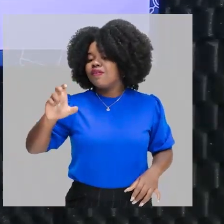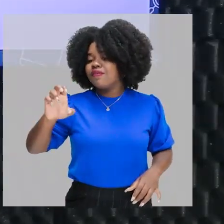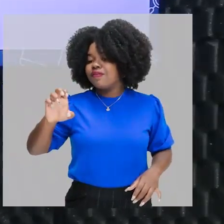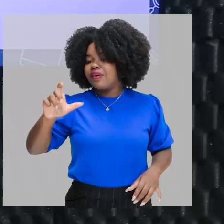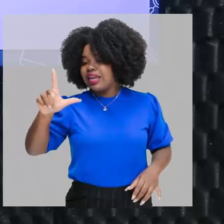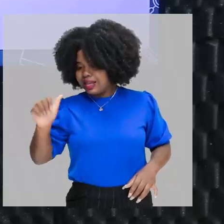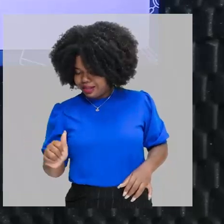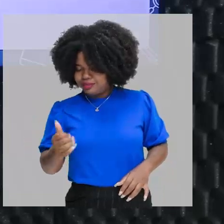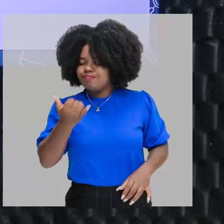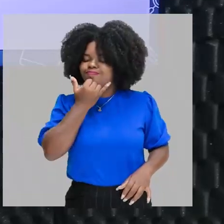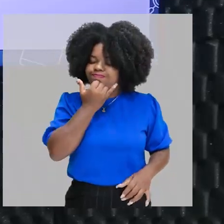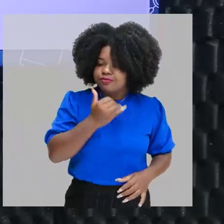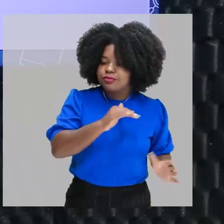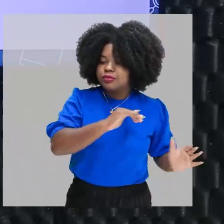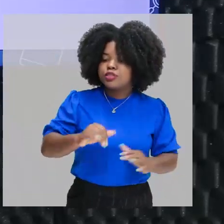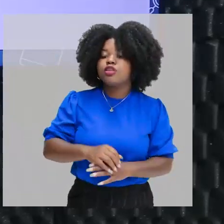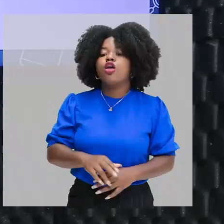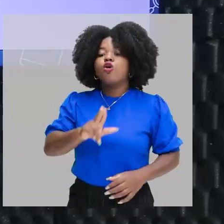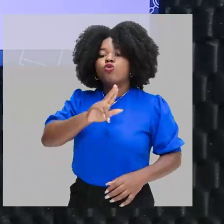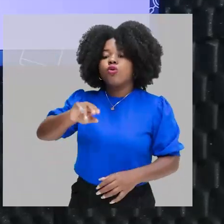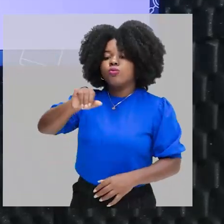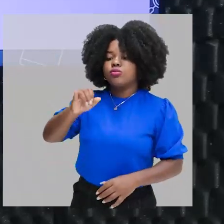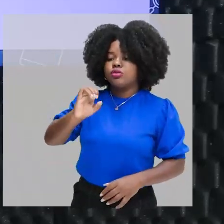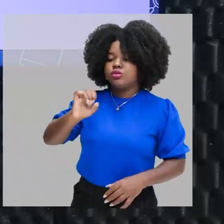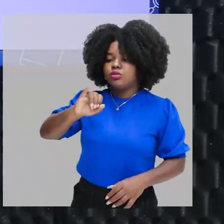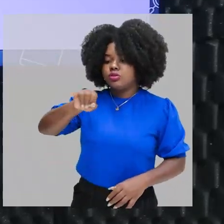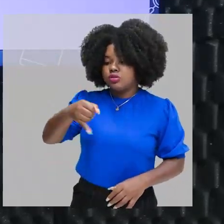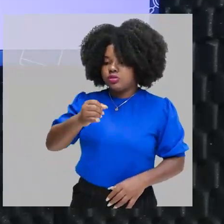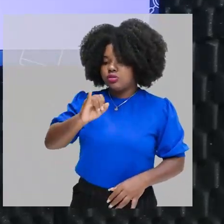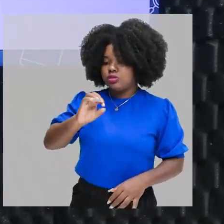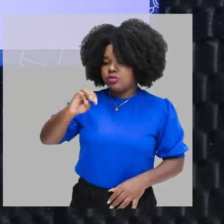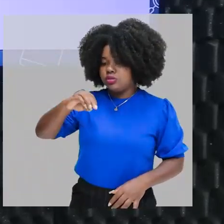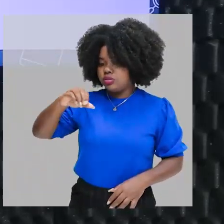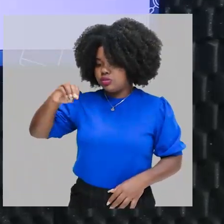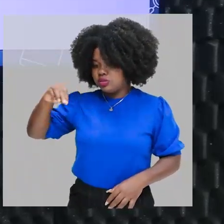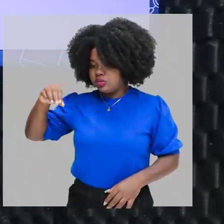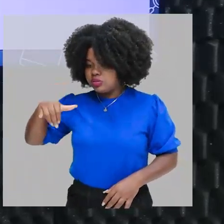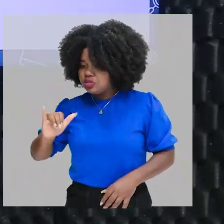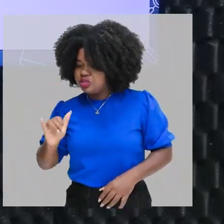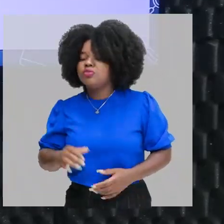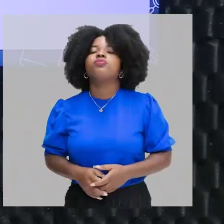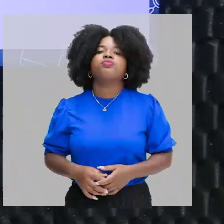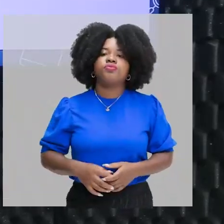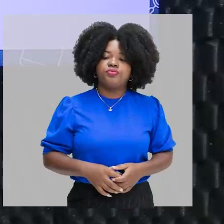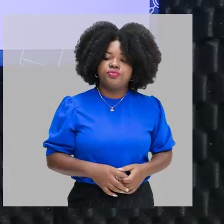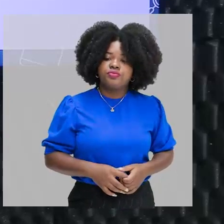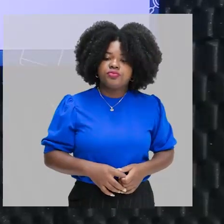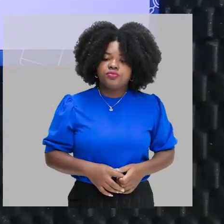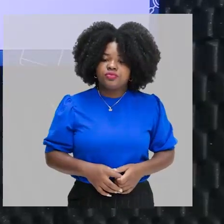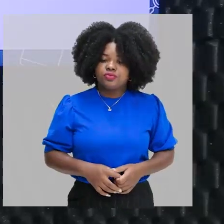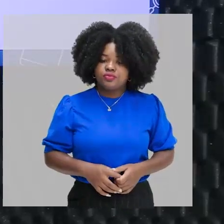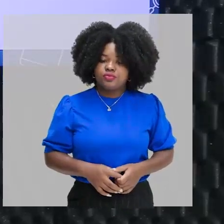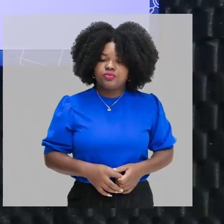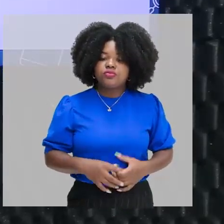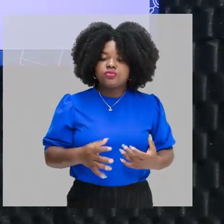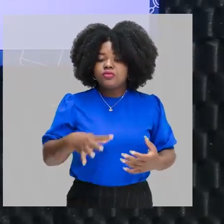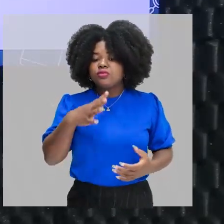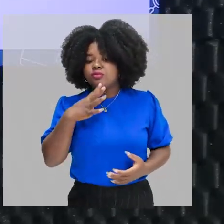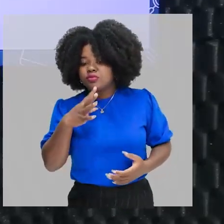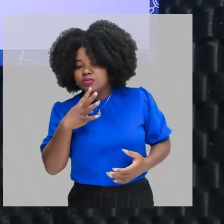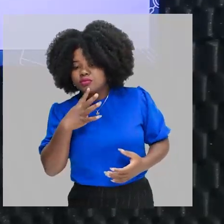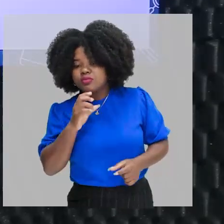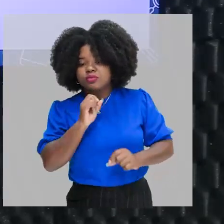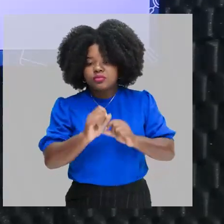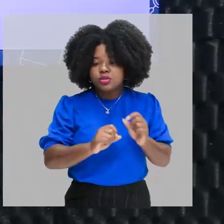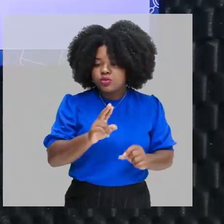Por esse nome Jimmy Cliff, mas o nome dele, na verdade, é James Chambers. Tá? Ele está vivo até hoje e ele ficou